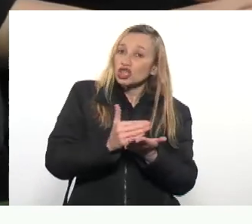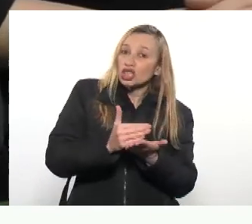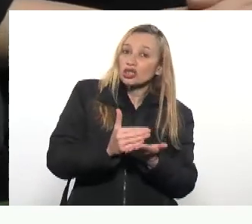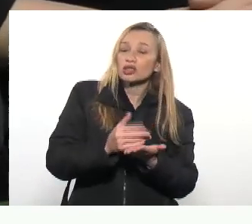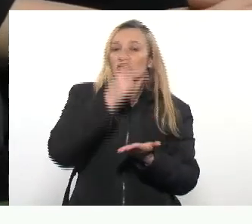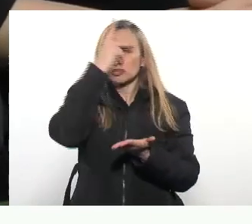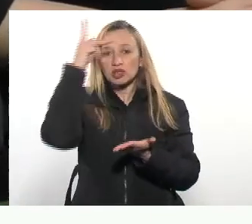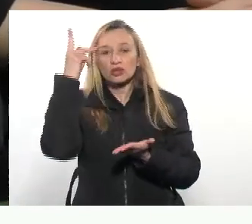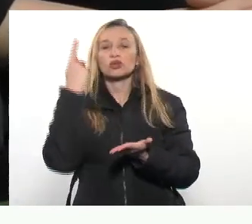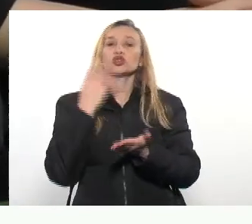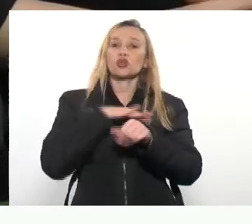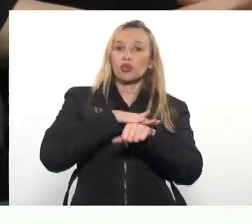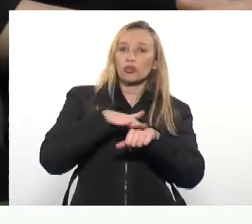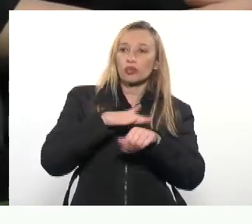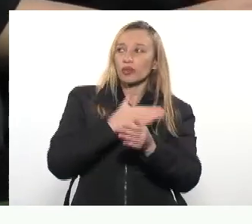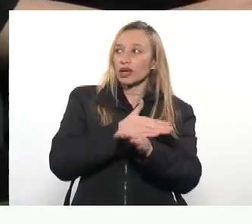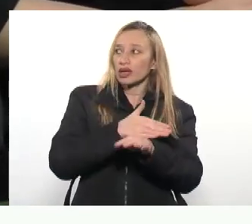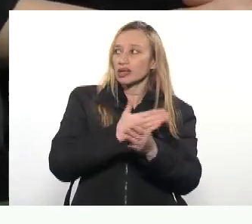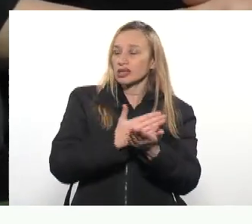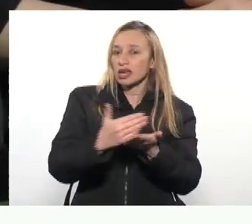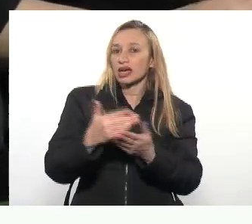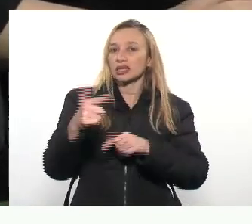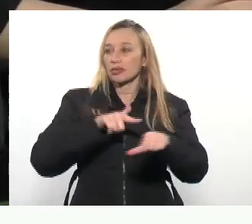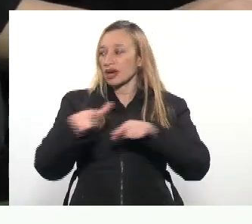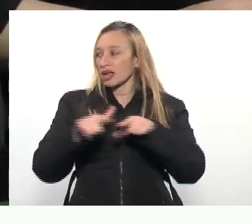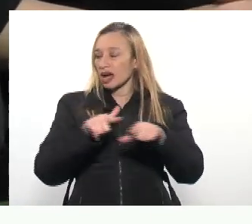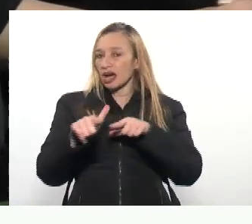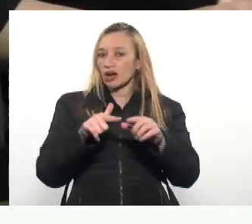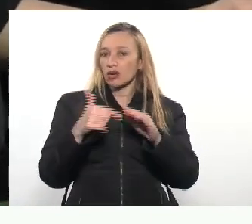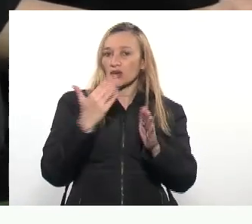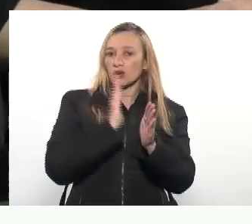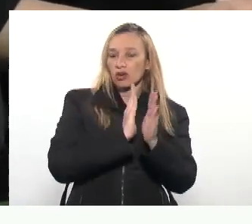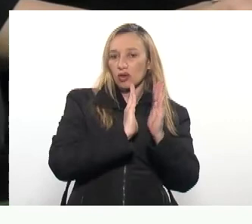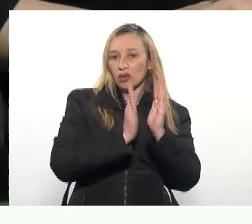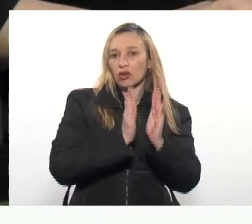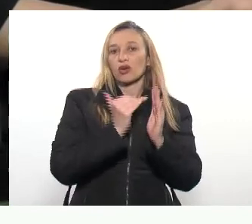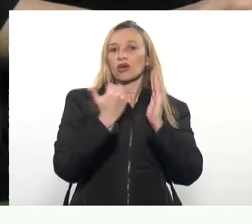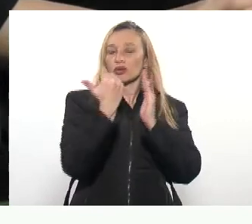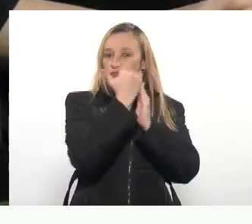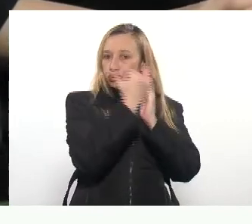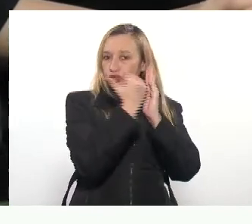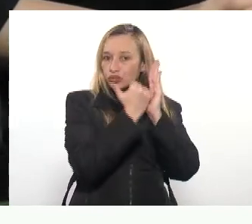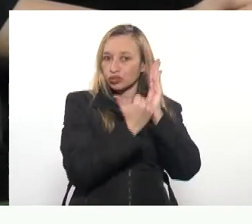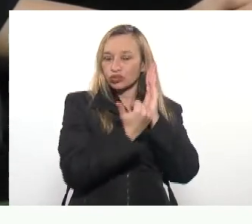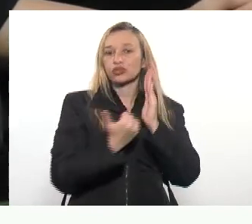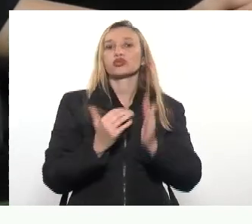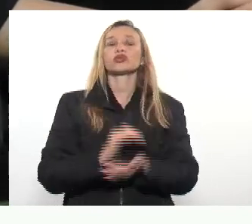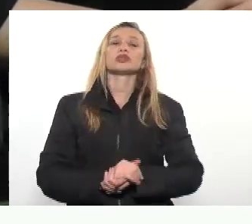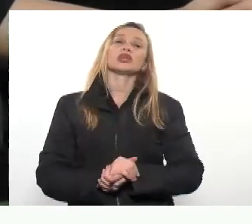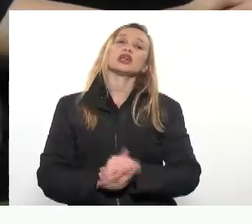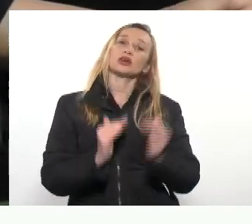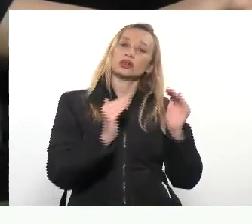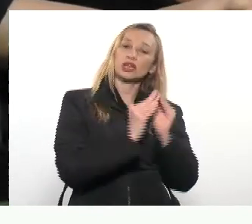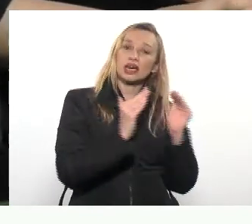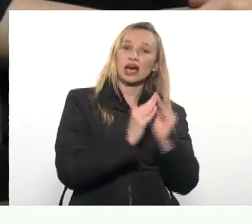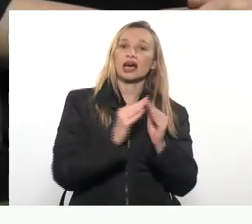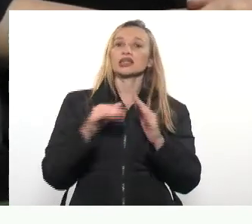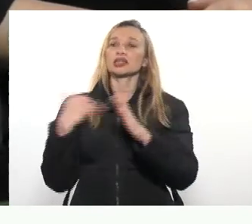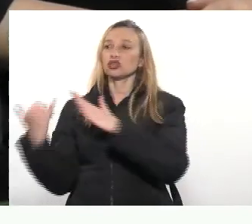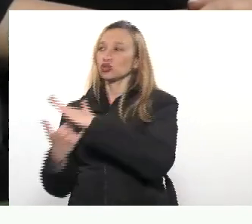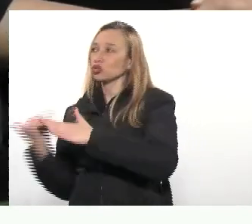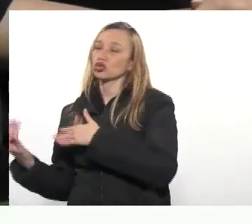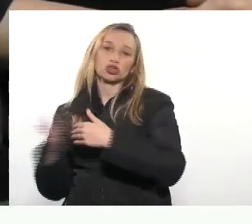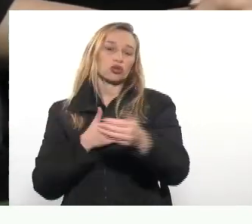as pessoas comecem a trabalhar conosco de forma organizada, né? Seja o cliente da categoria comercial, seja o cliente domiciliar, indústria, assim por